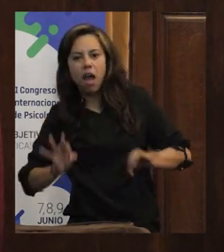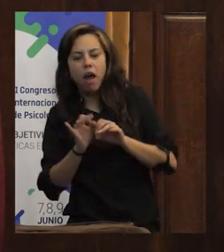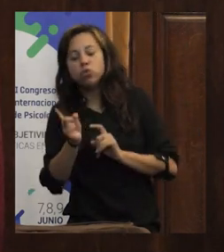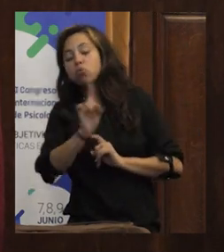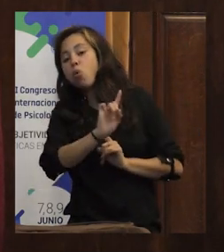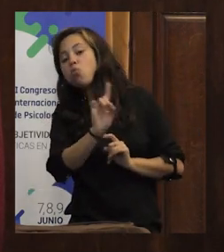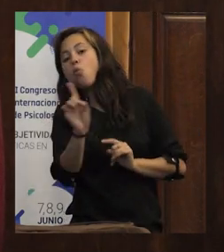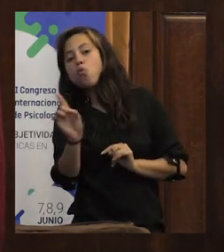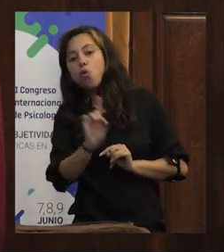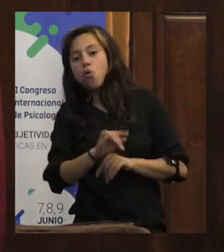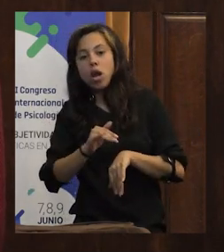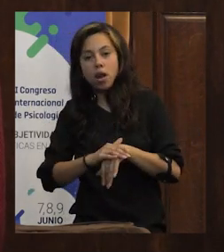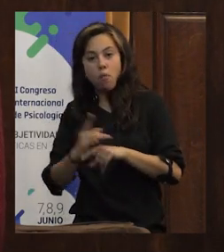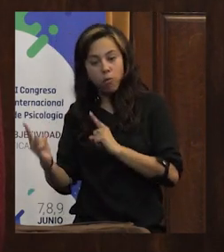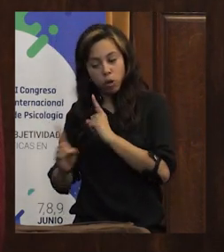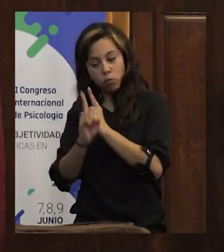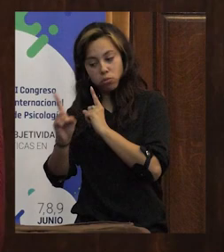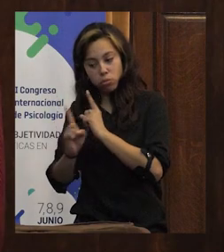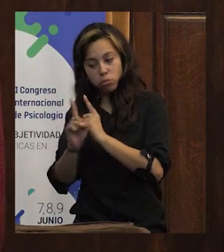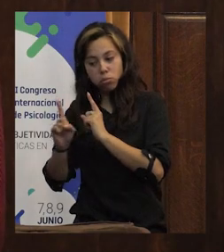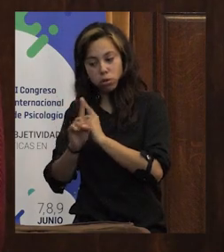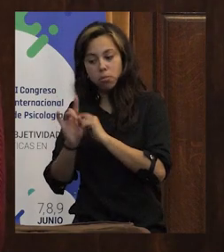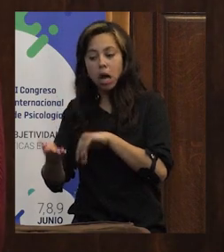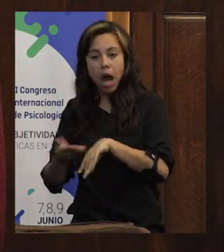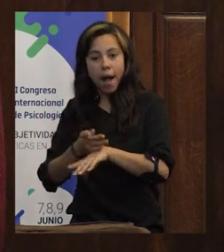Não sei se...